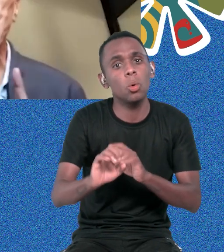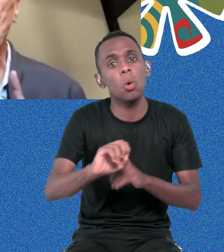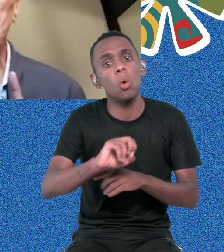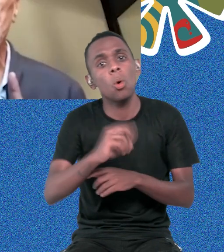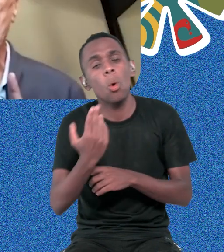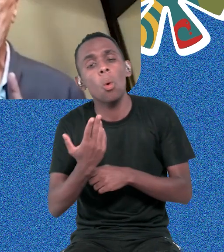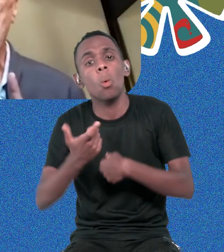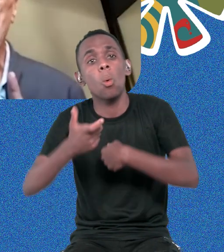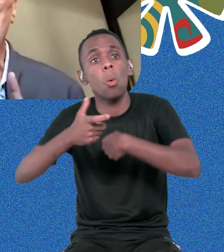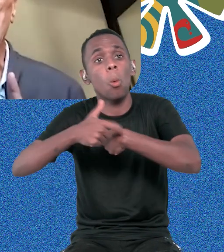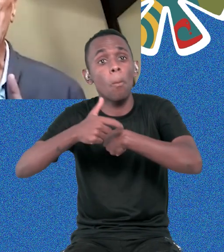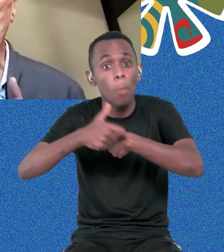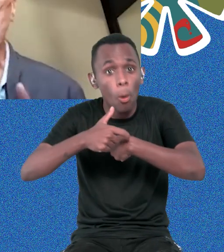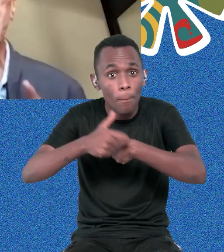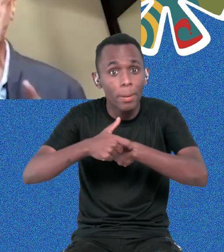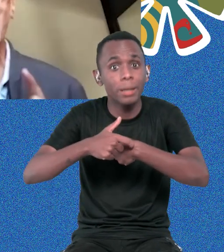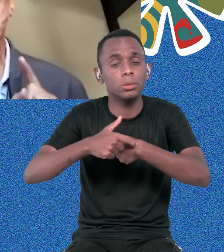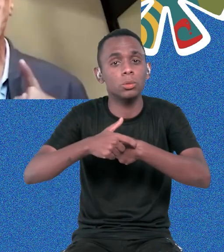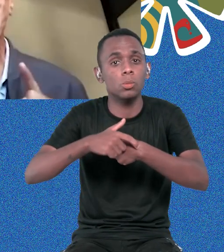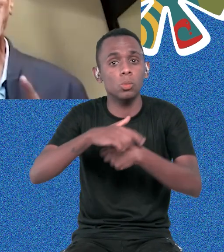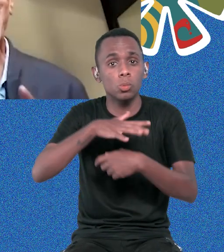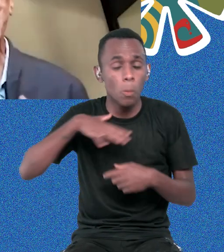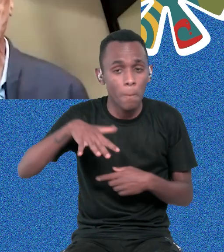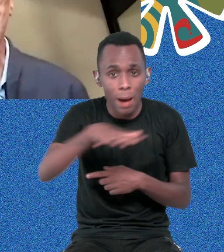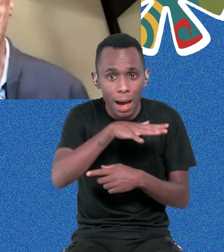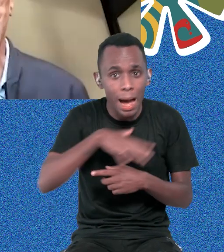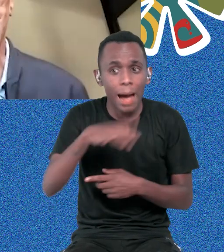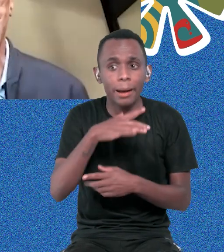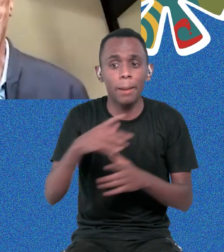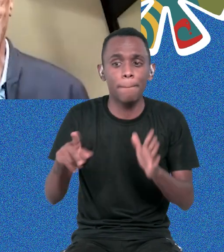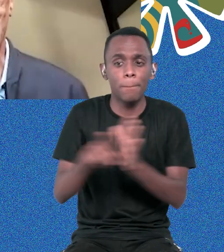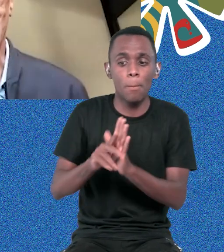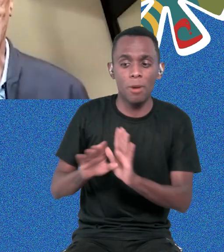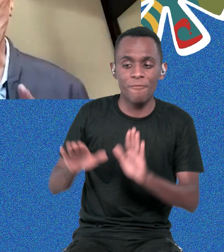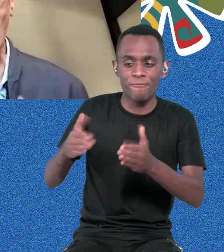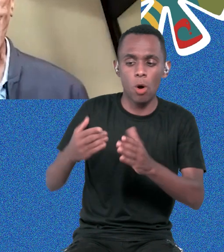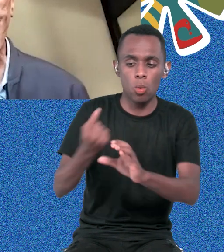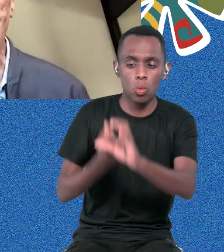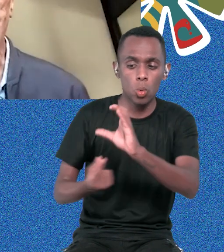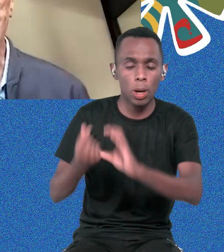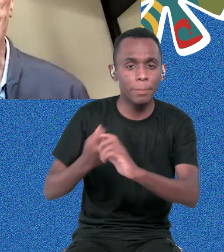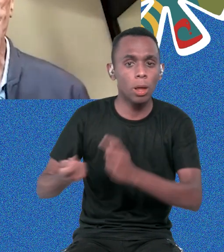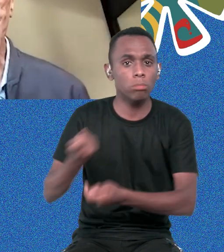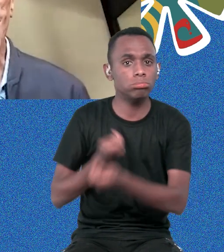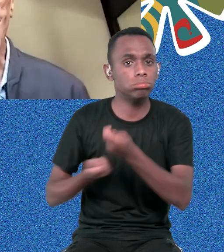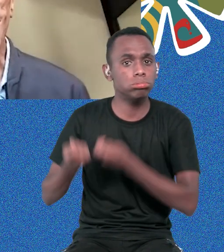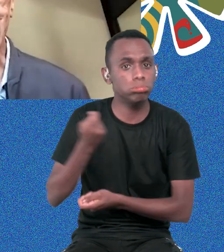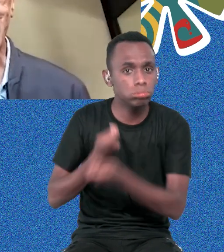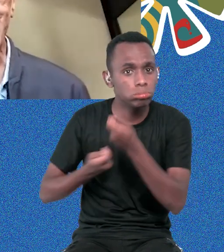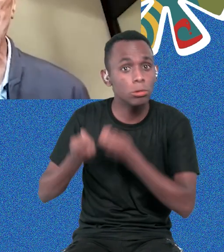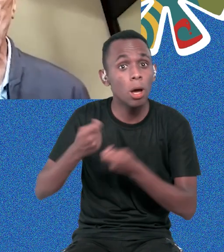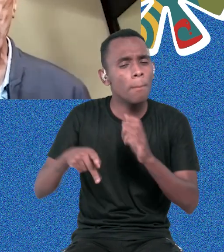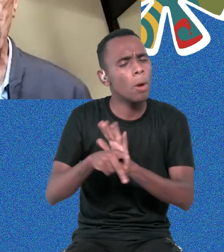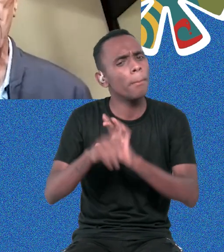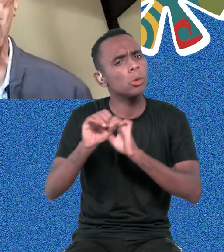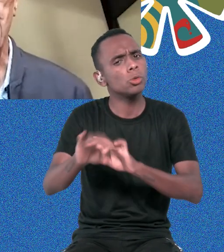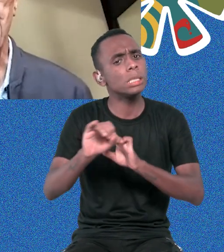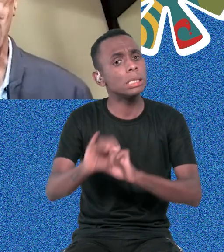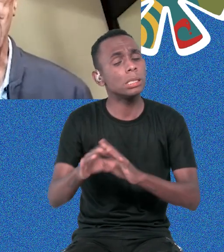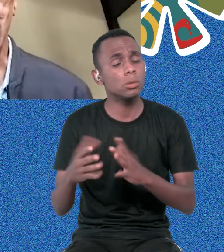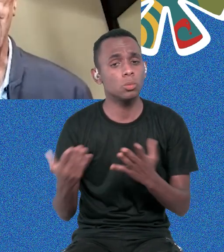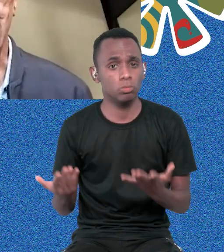em tempos de um Estado de mercado, do capital, desse